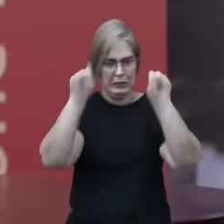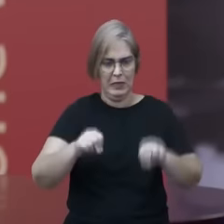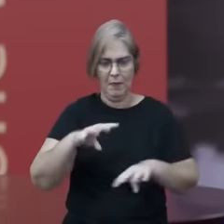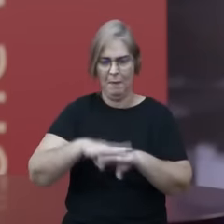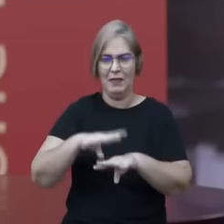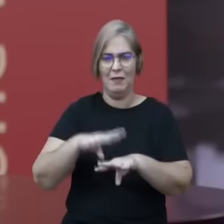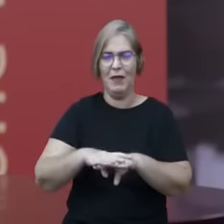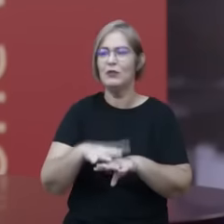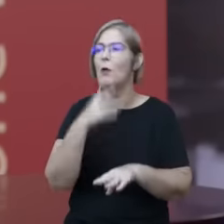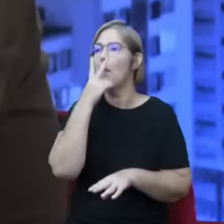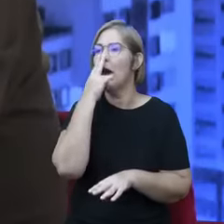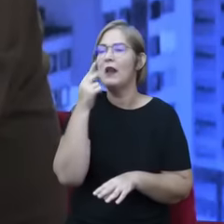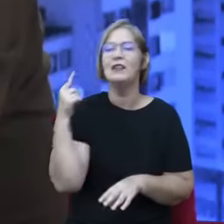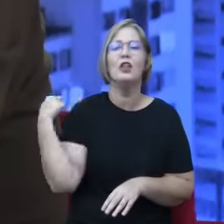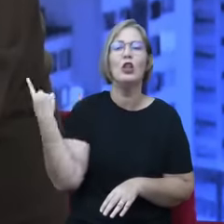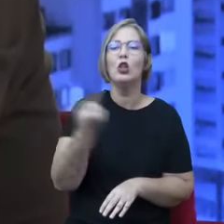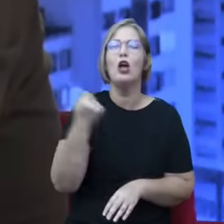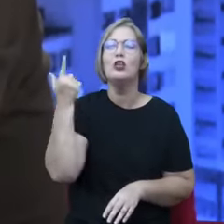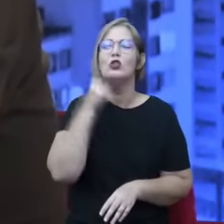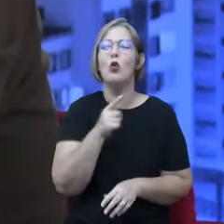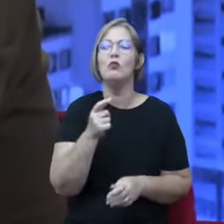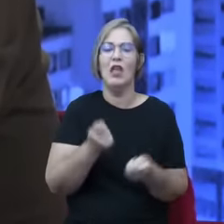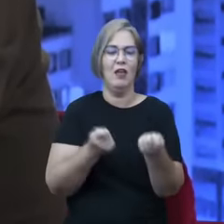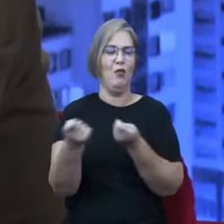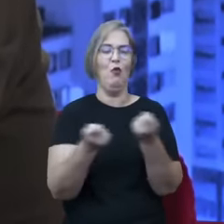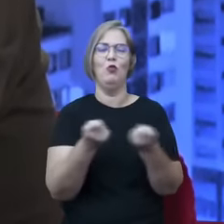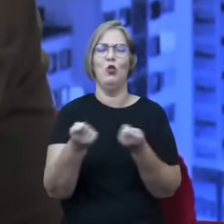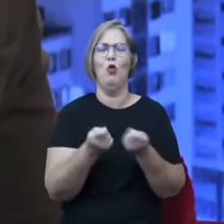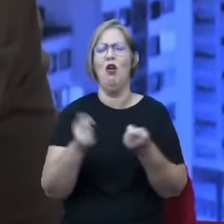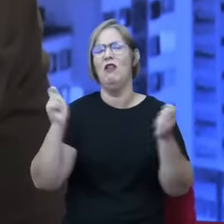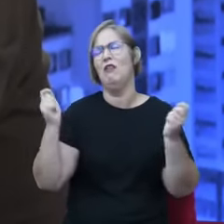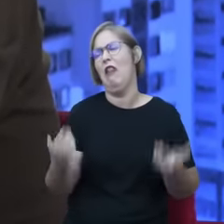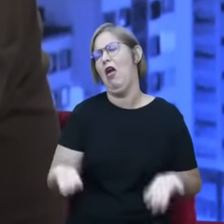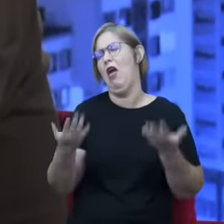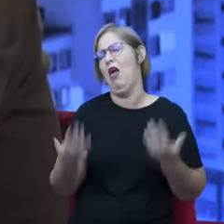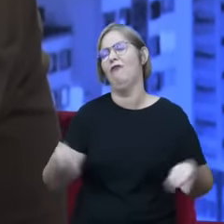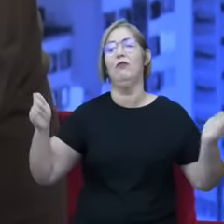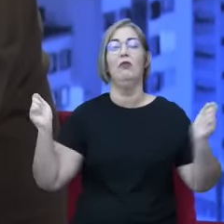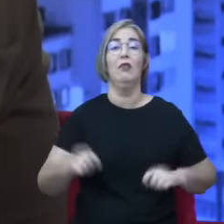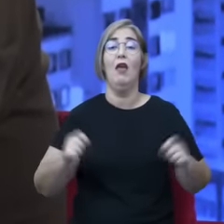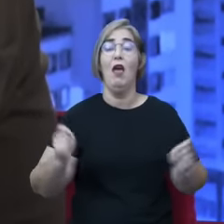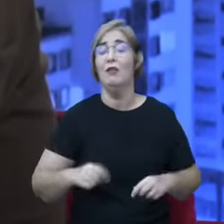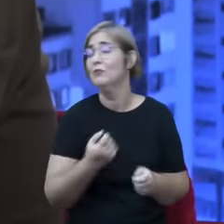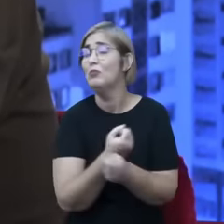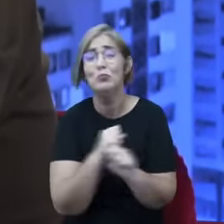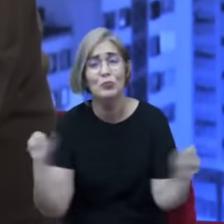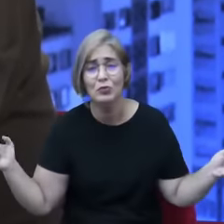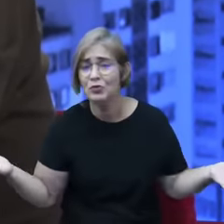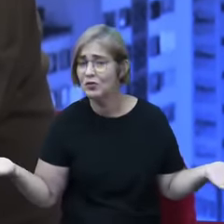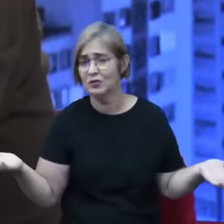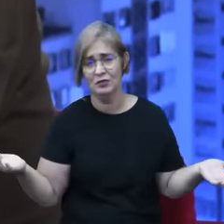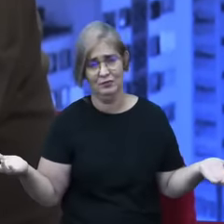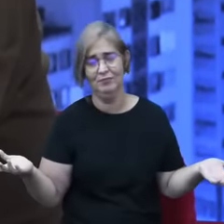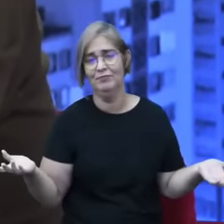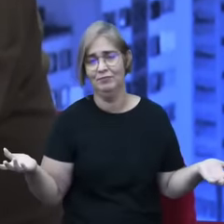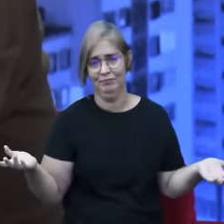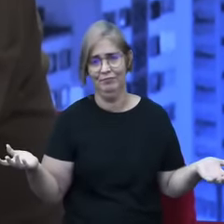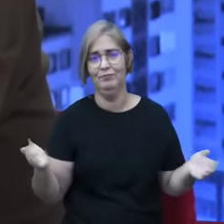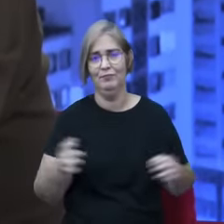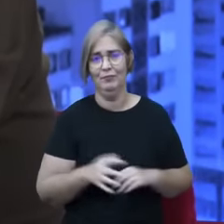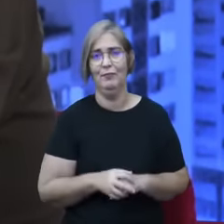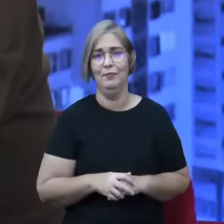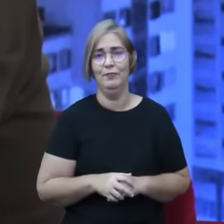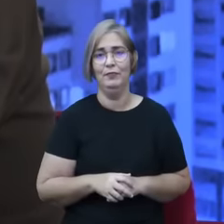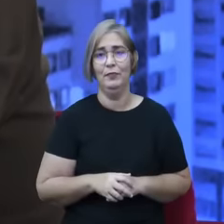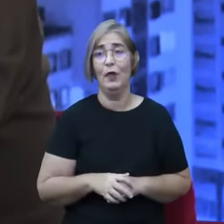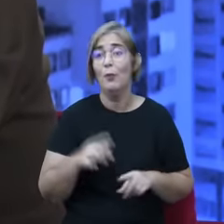eh dominada pela razão, que seria enquadrada pela razão. Mas claro, o Caminho não está defendendo aqui um irracionalismo também, nós vamos ver. Mas